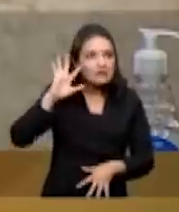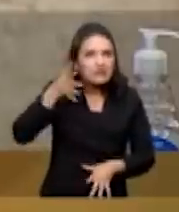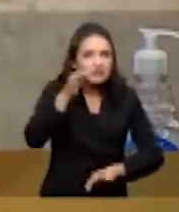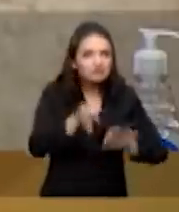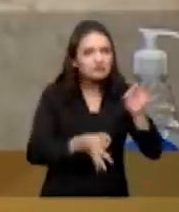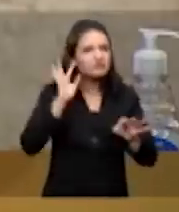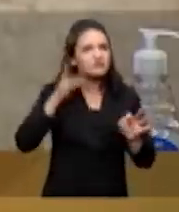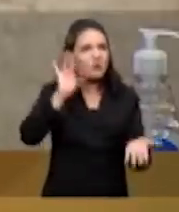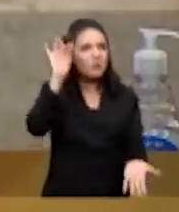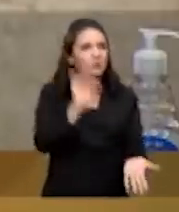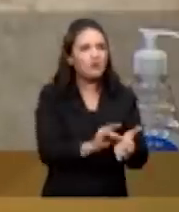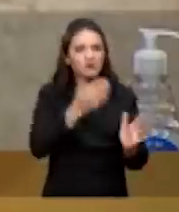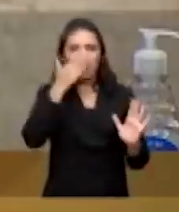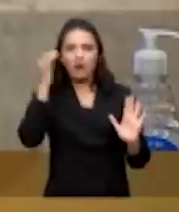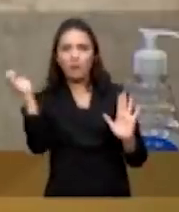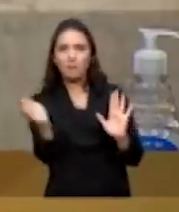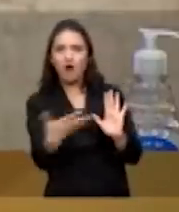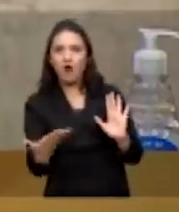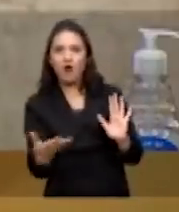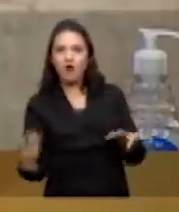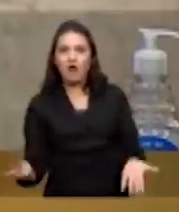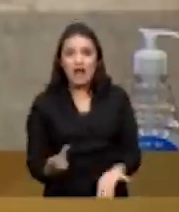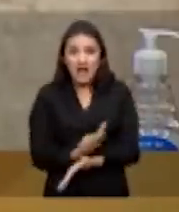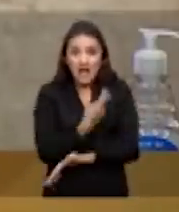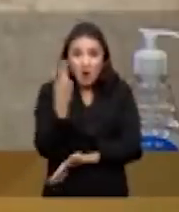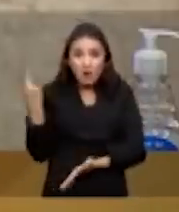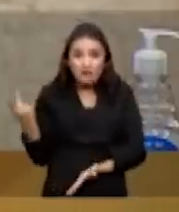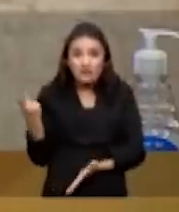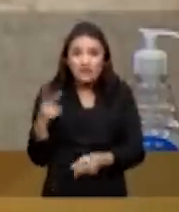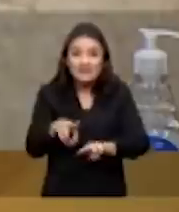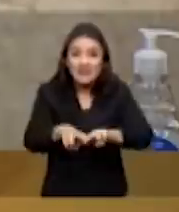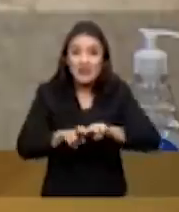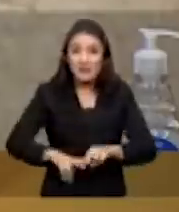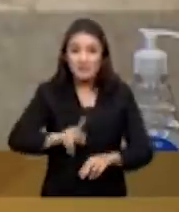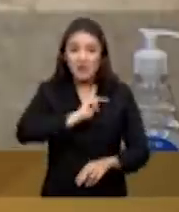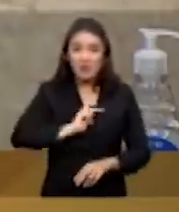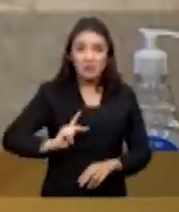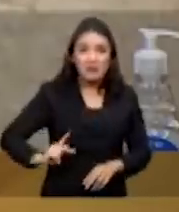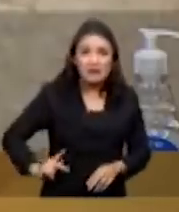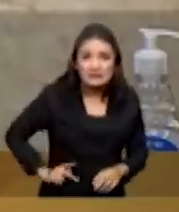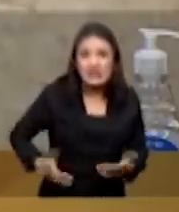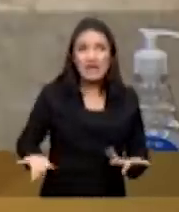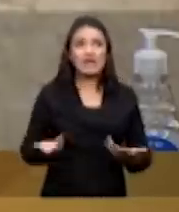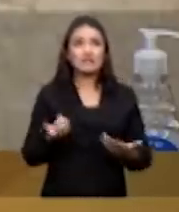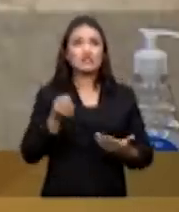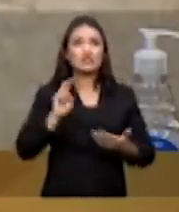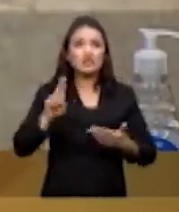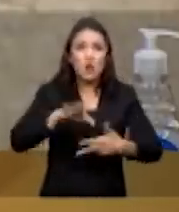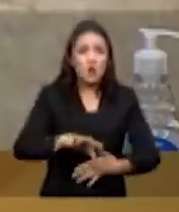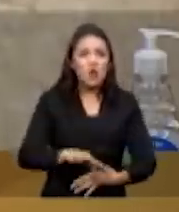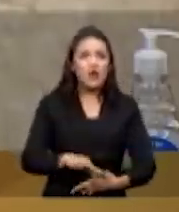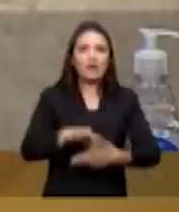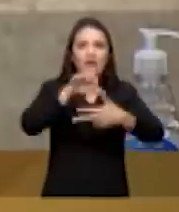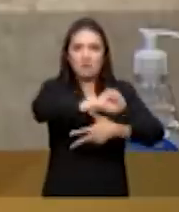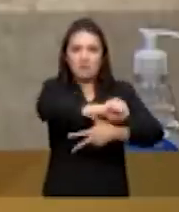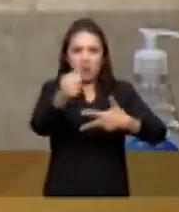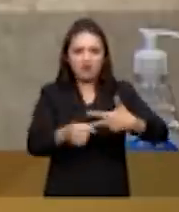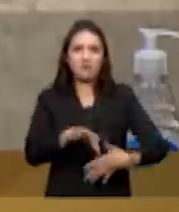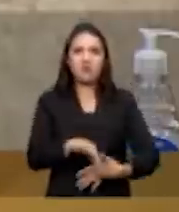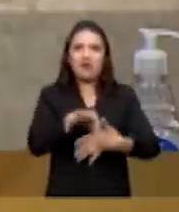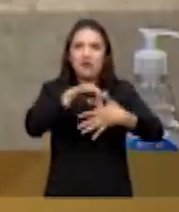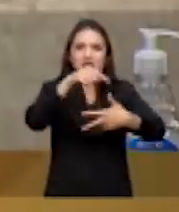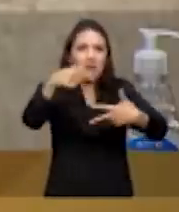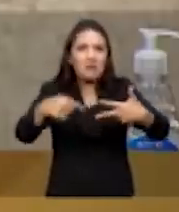judiciais ocorre por iniciativa do chefe de qualquer dos poderes, essa atitude, além